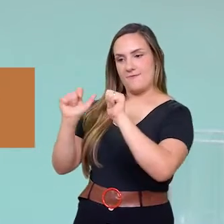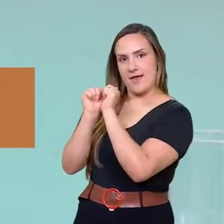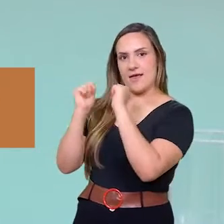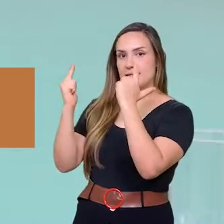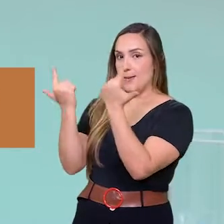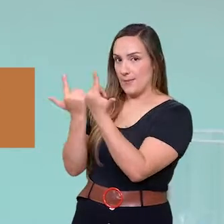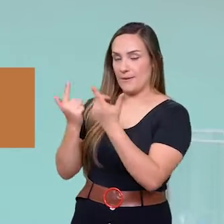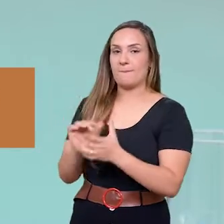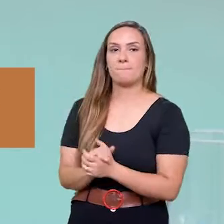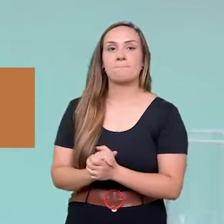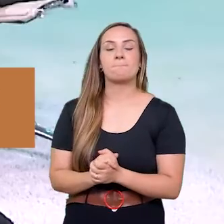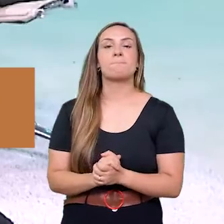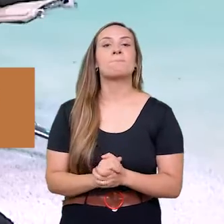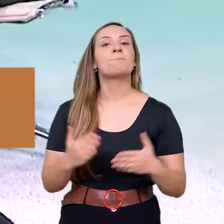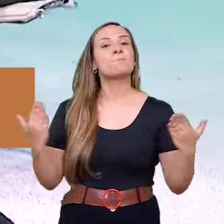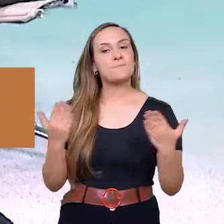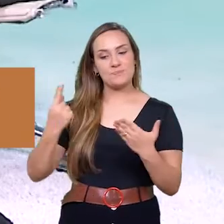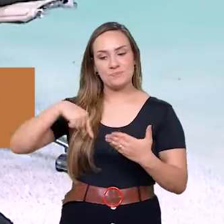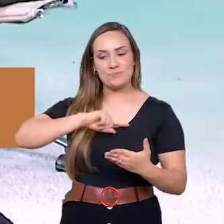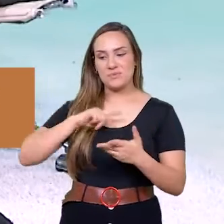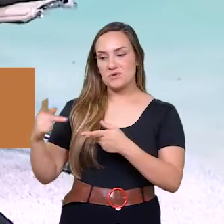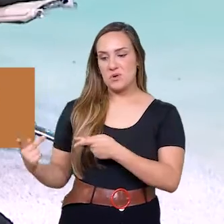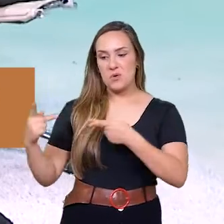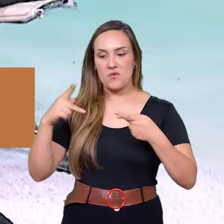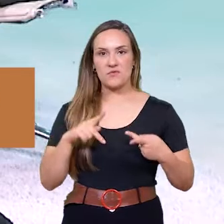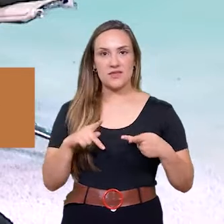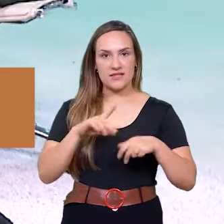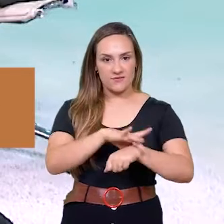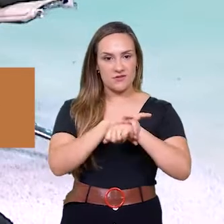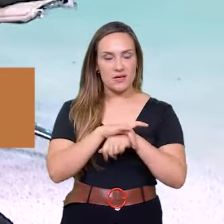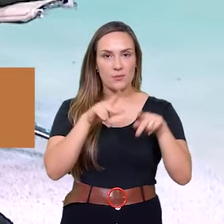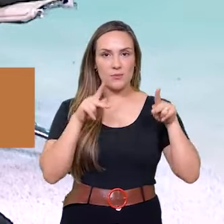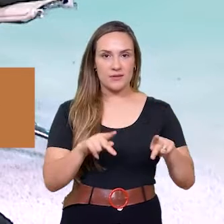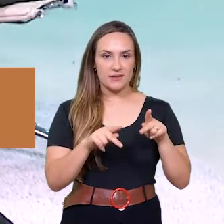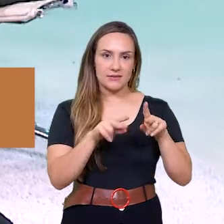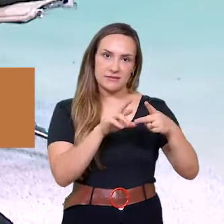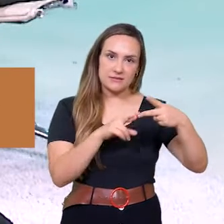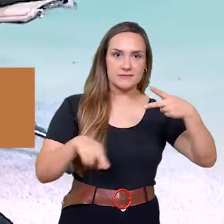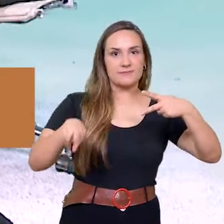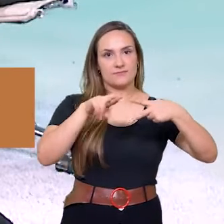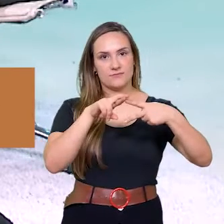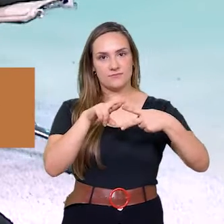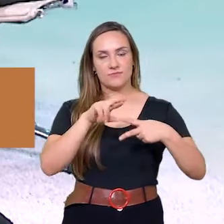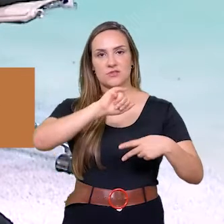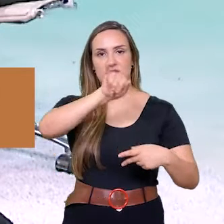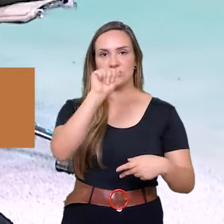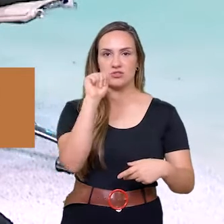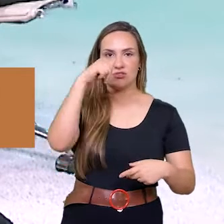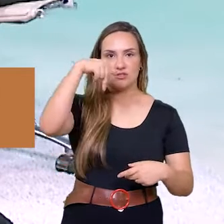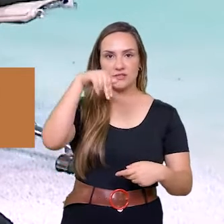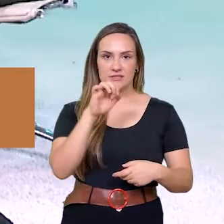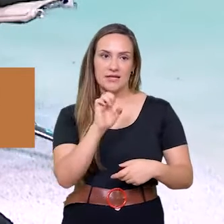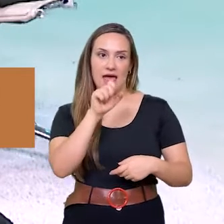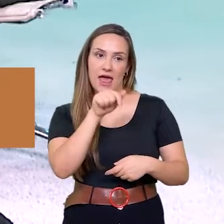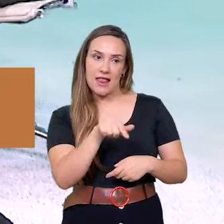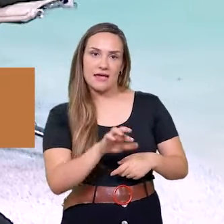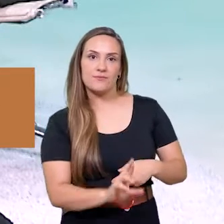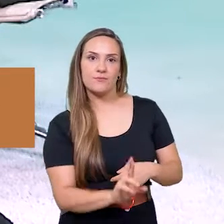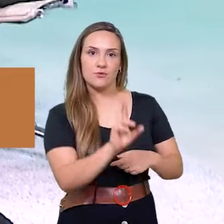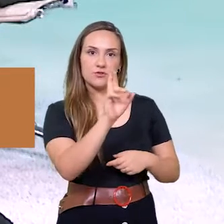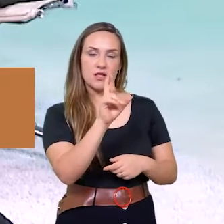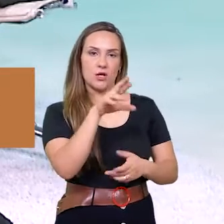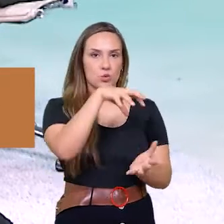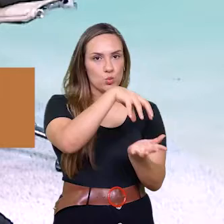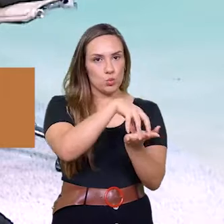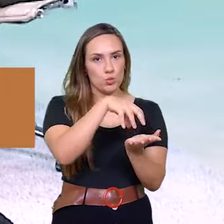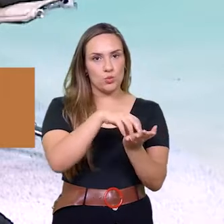Assembleia. E nessa edição, recebemos a Defensora Pública de Segunda Instância, Jane Inês Dietrich, que coordena o Núcleo de Defesa